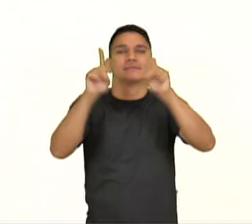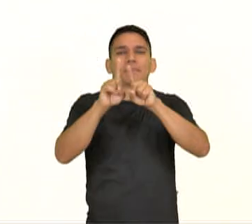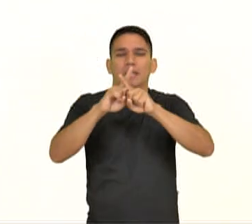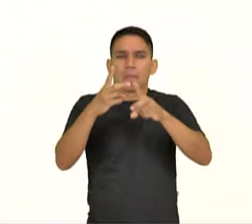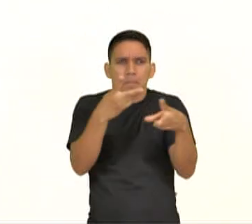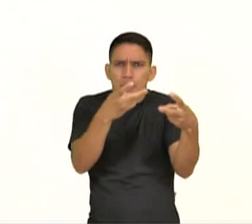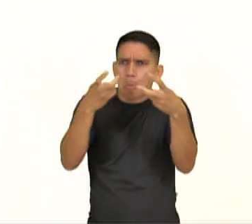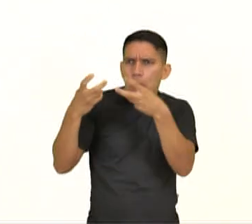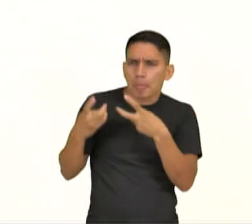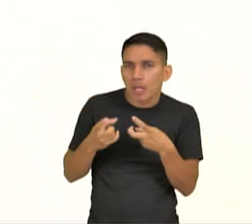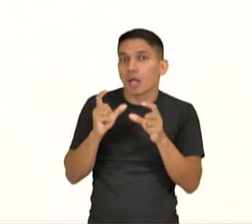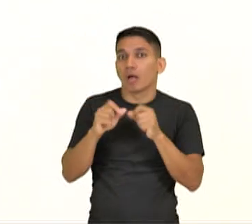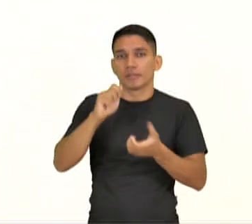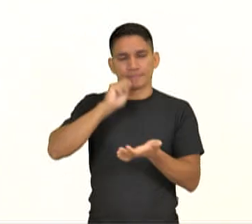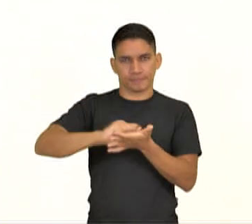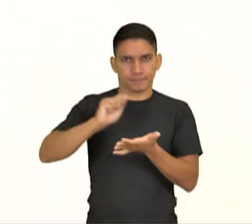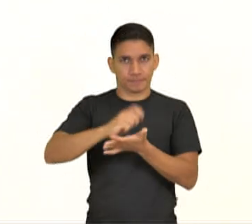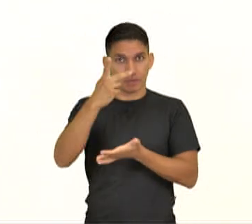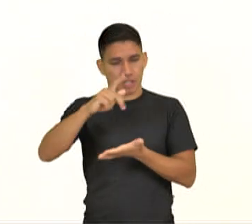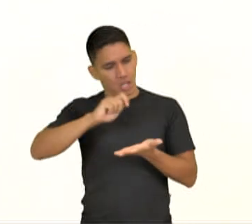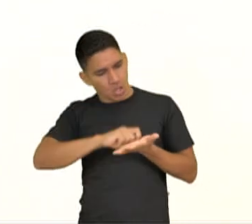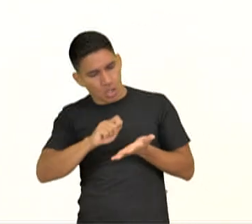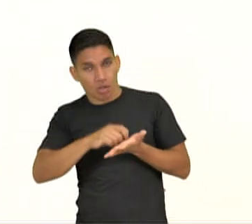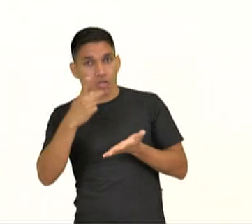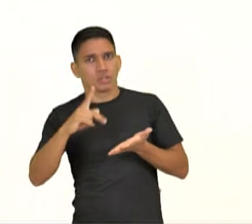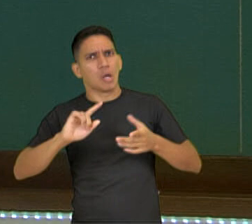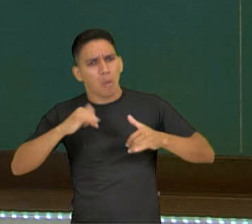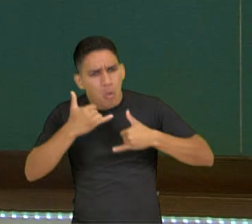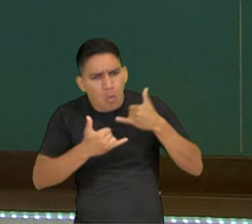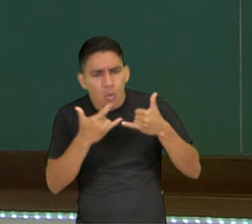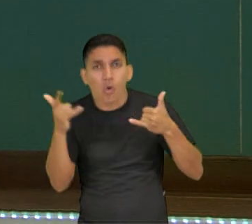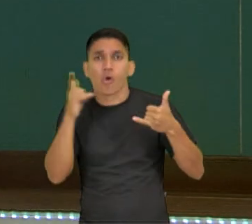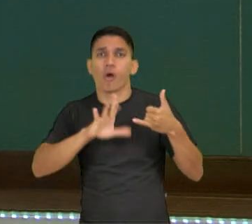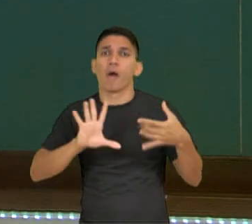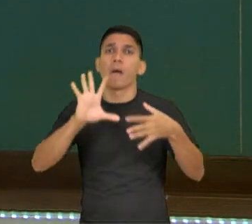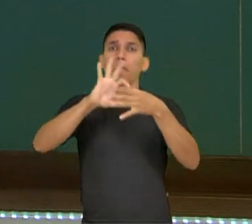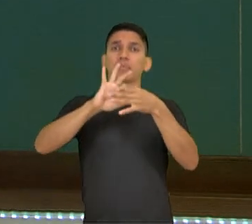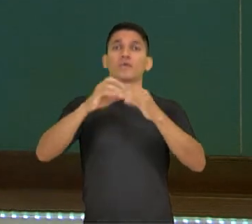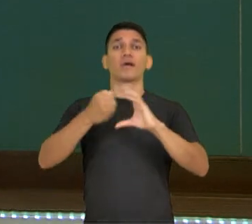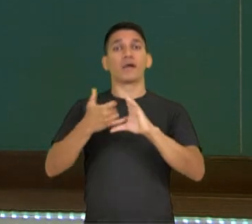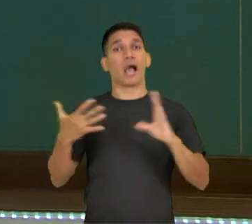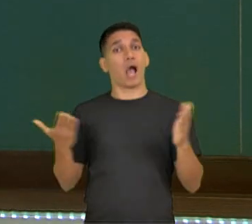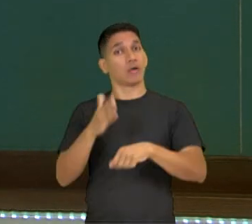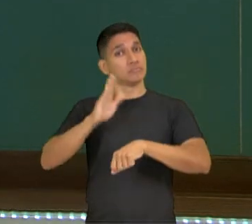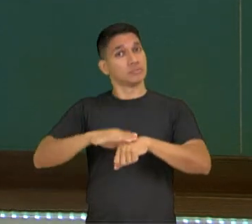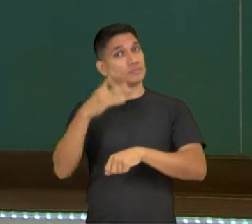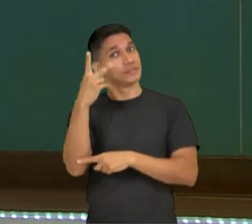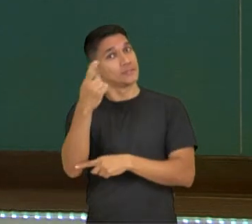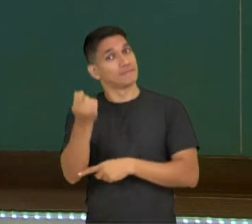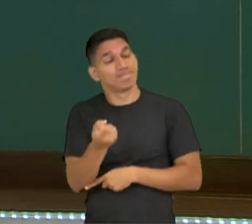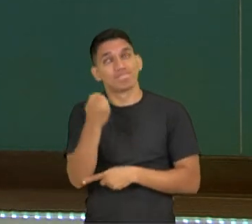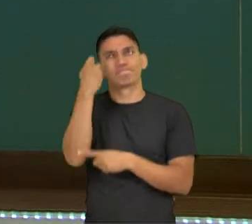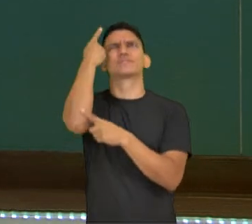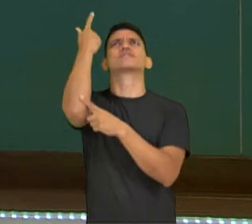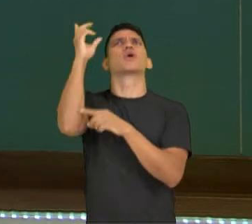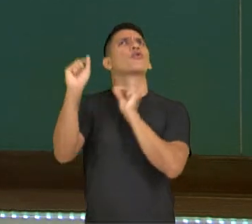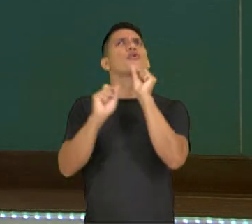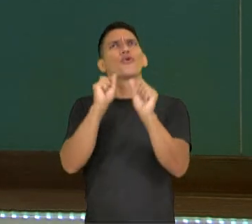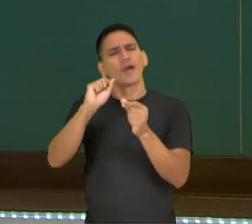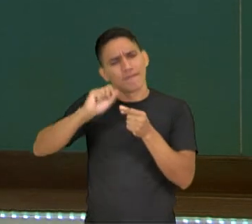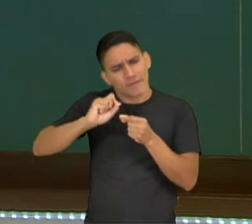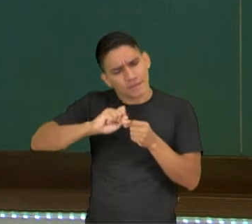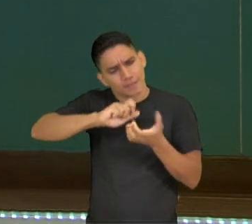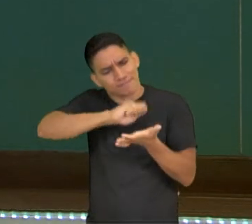intuição, escreva no seu caderno um jogo que se enquadre nessa característica. É hora de você criar. É a hora que você vai colocar aí no